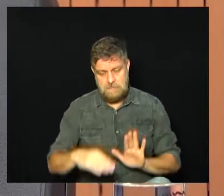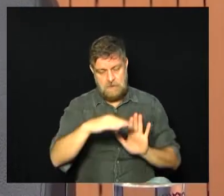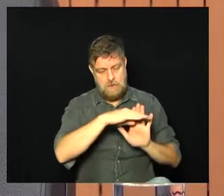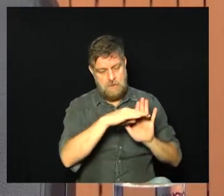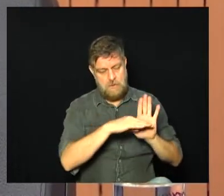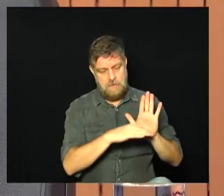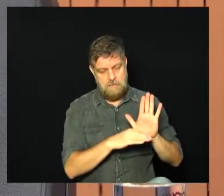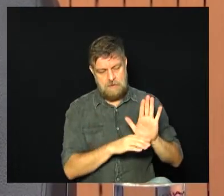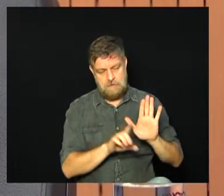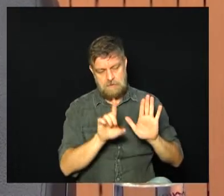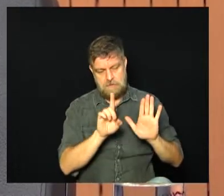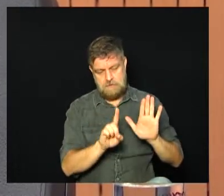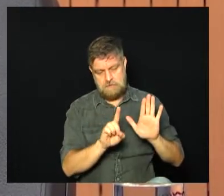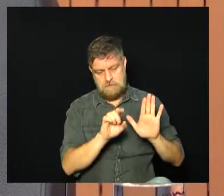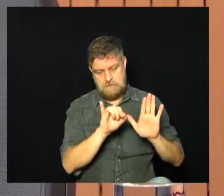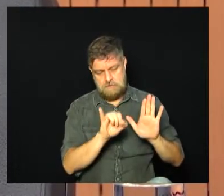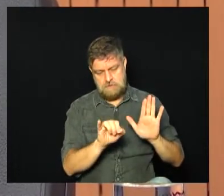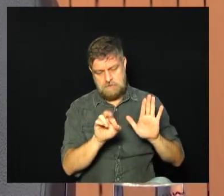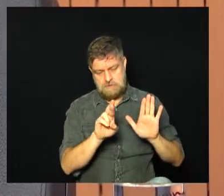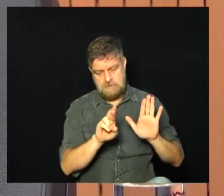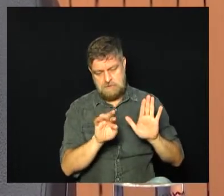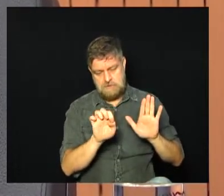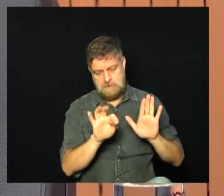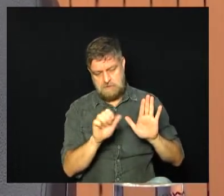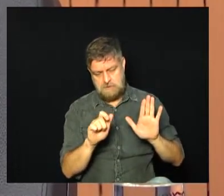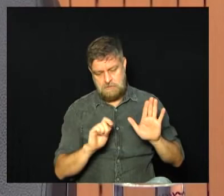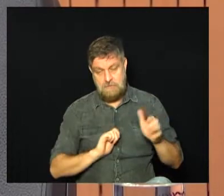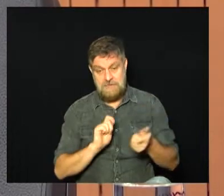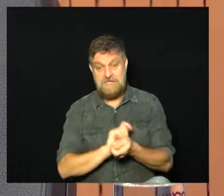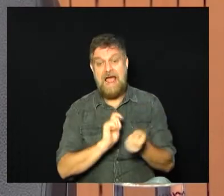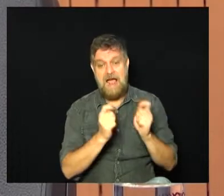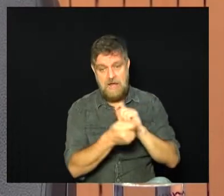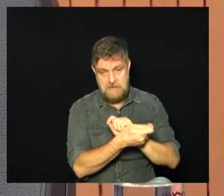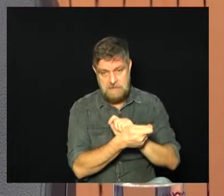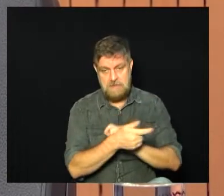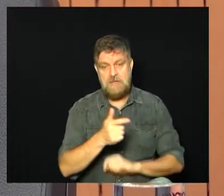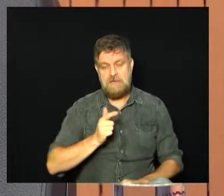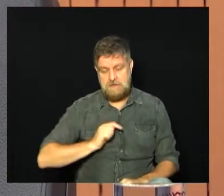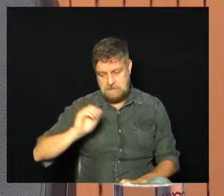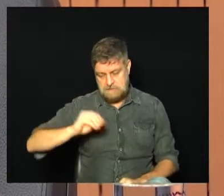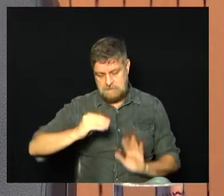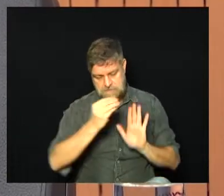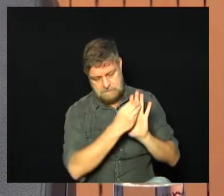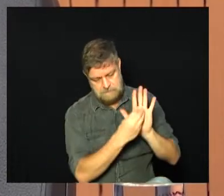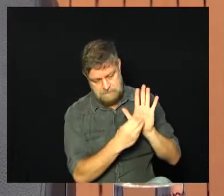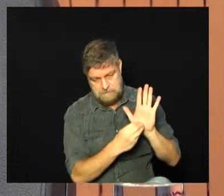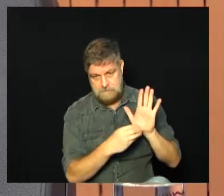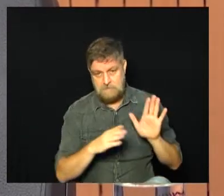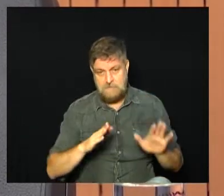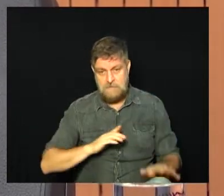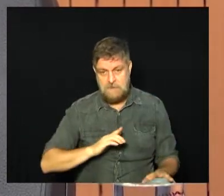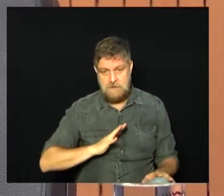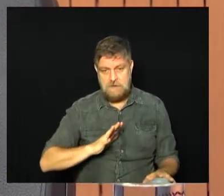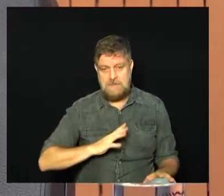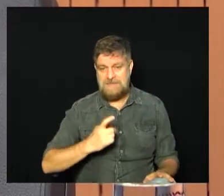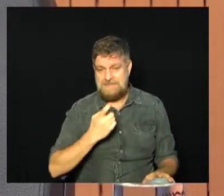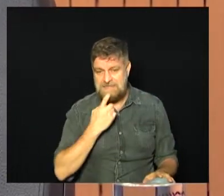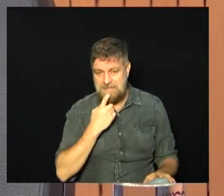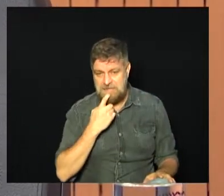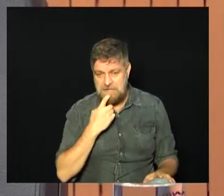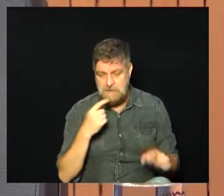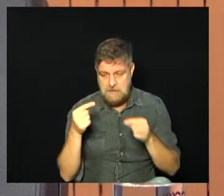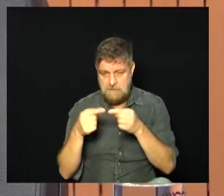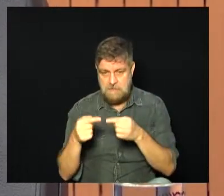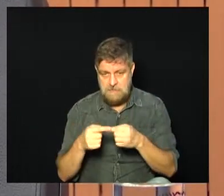traz como a gente requalificar isso, traz também a questão de todo o ordenamento da cidade atrelado a um